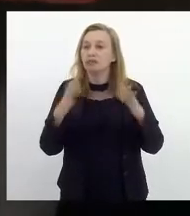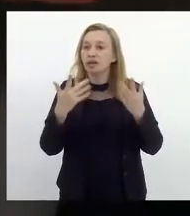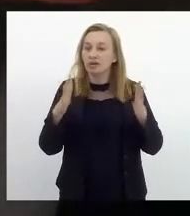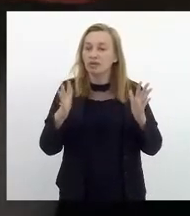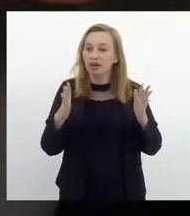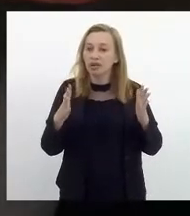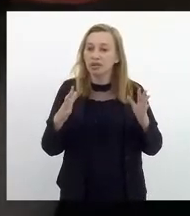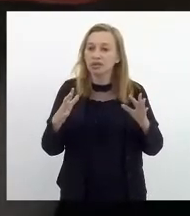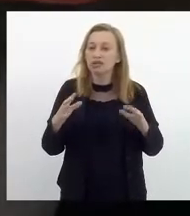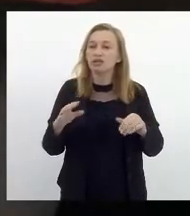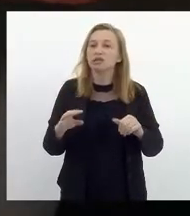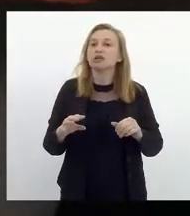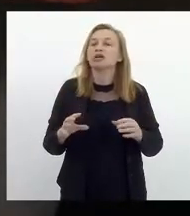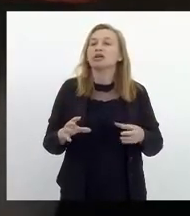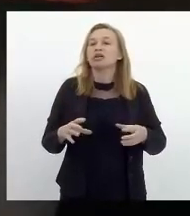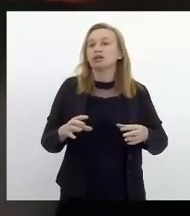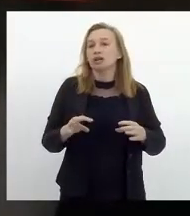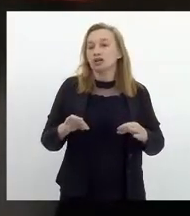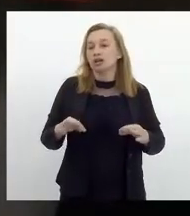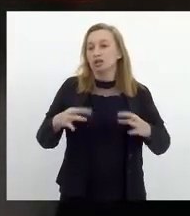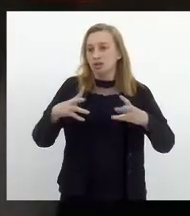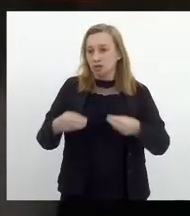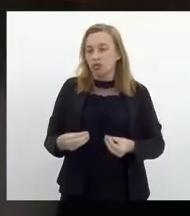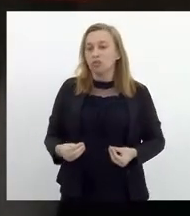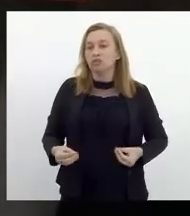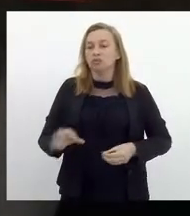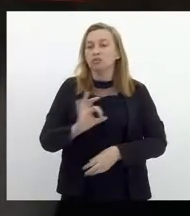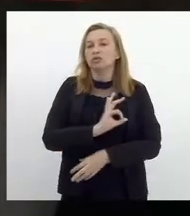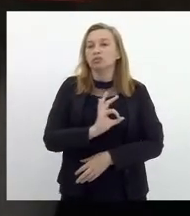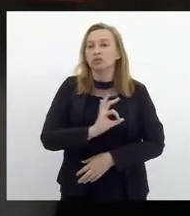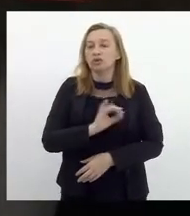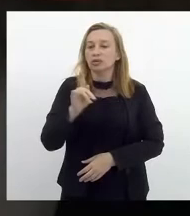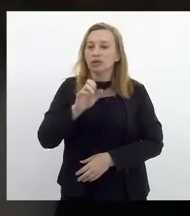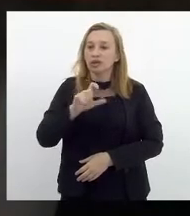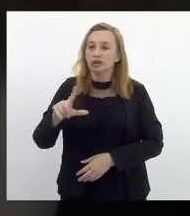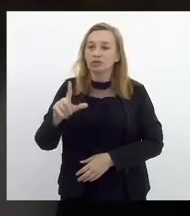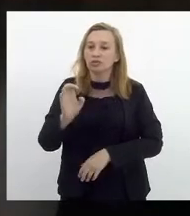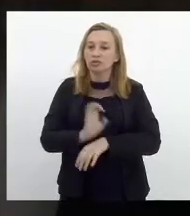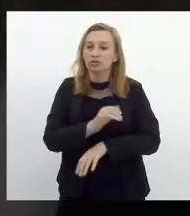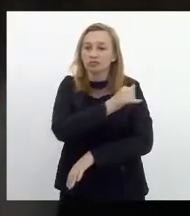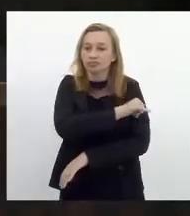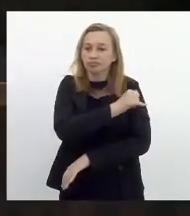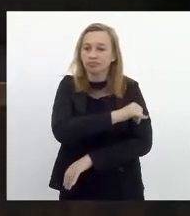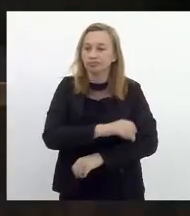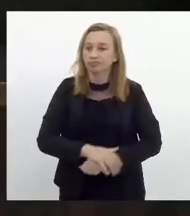técnicos, ao quadro complementar, hora criado, da Polícia Penal do Rio de Janeiro.